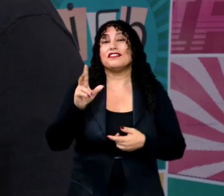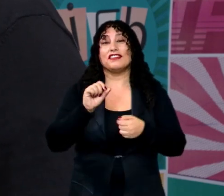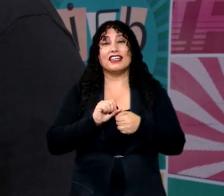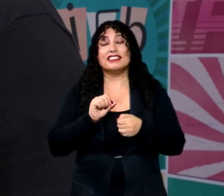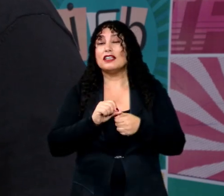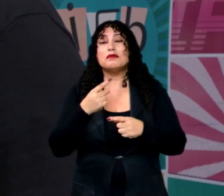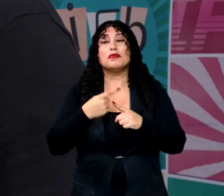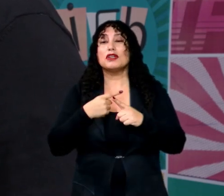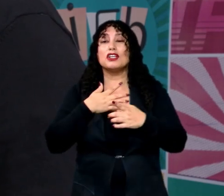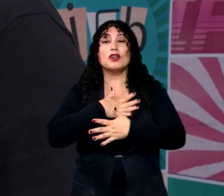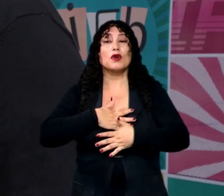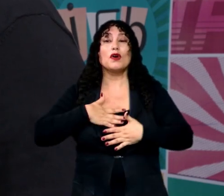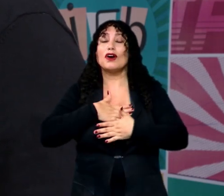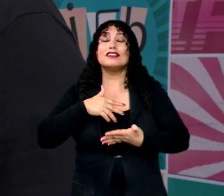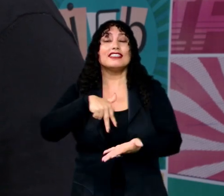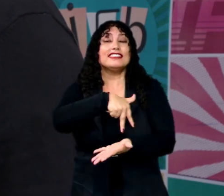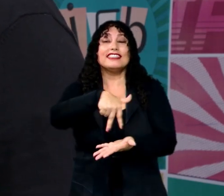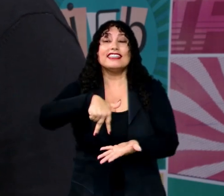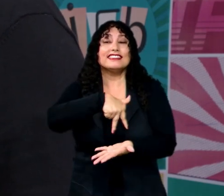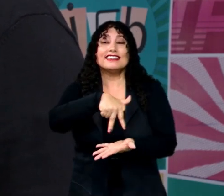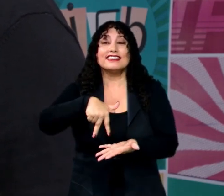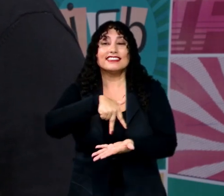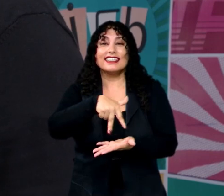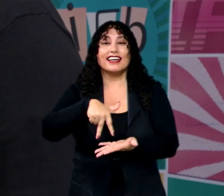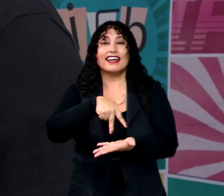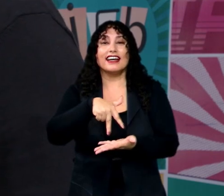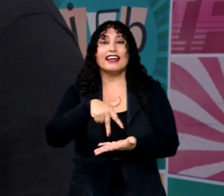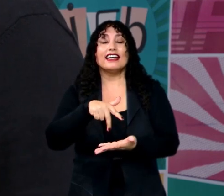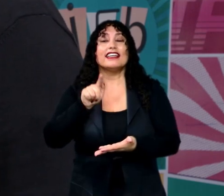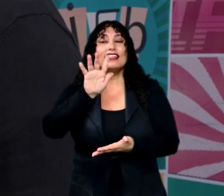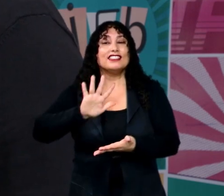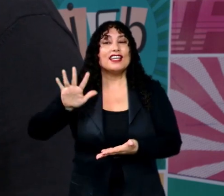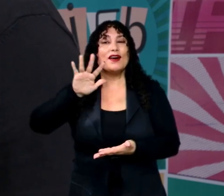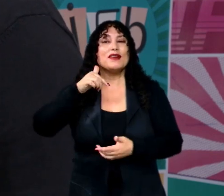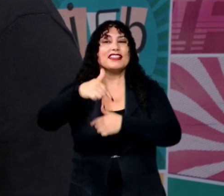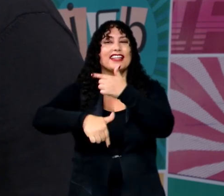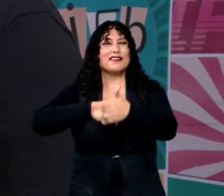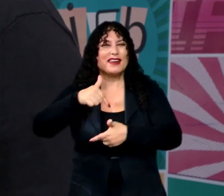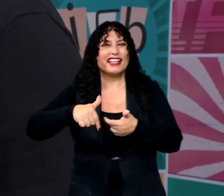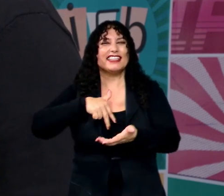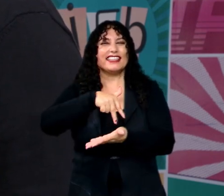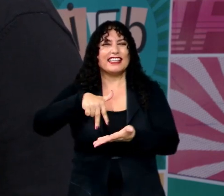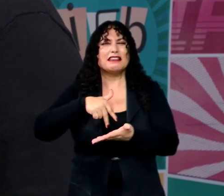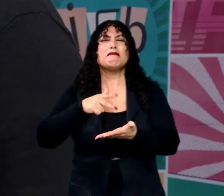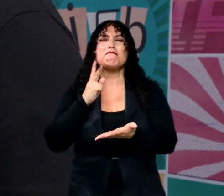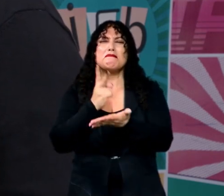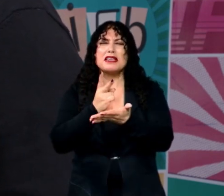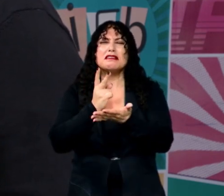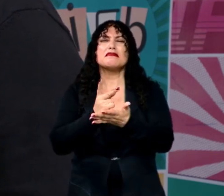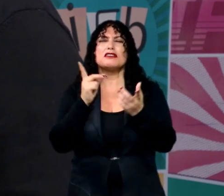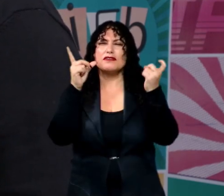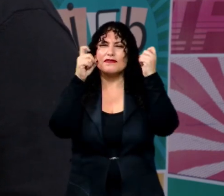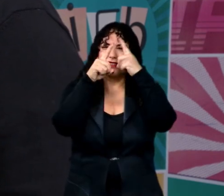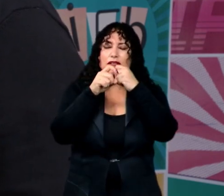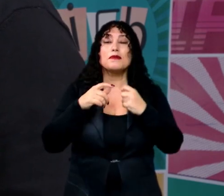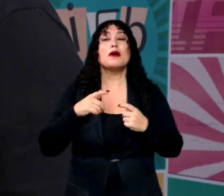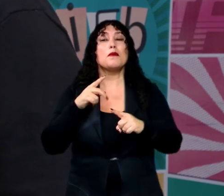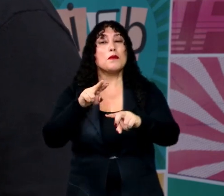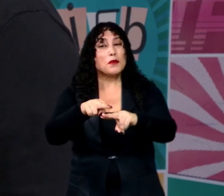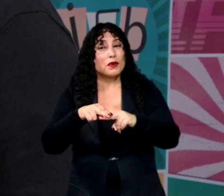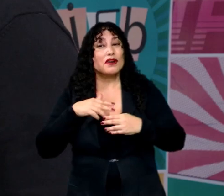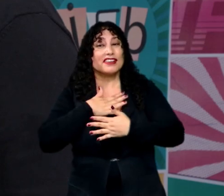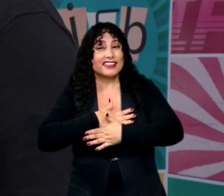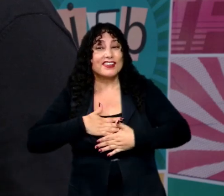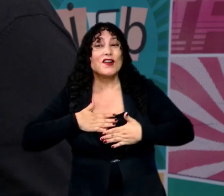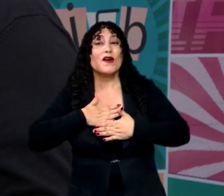Porque a gente gosta de dançar. Né? Geralmente, quem trabalha com dança, apesar de todas as adversidades, é porque gosta